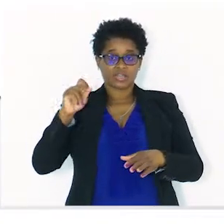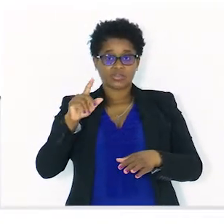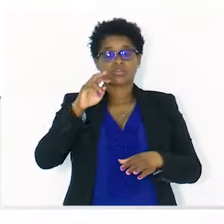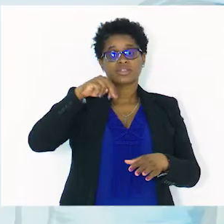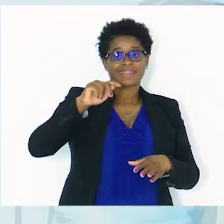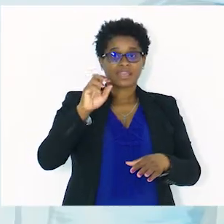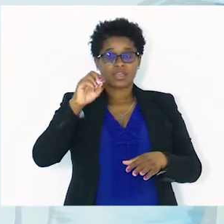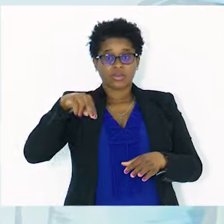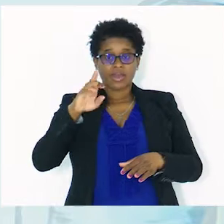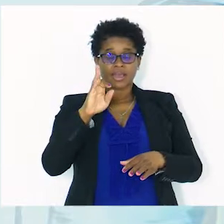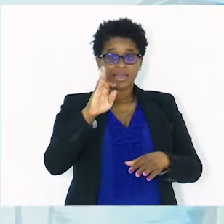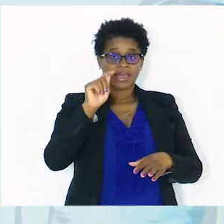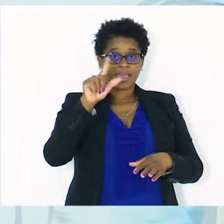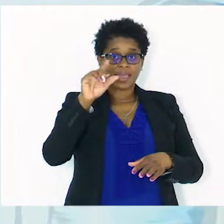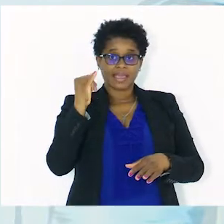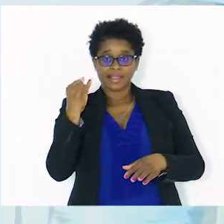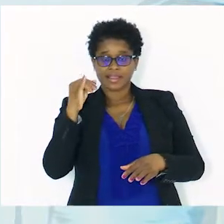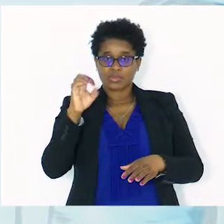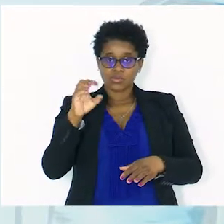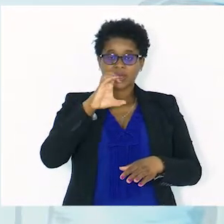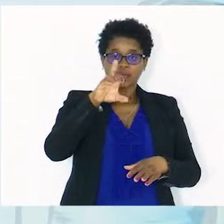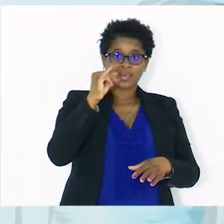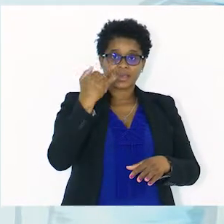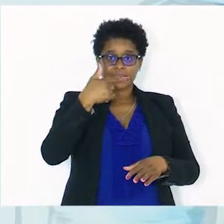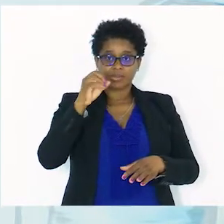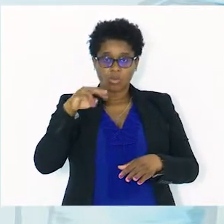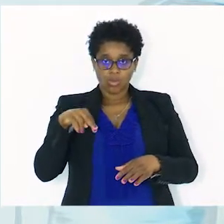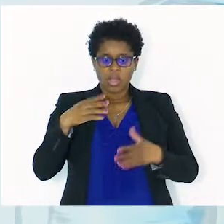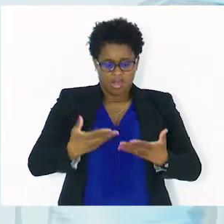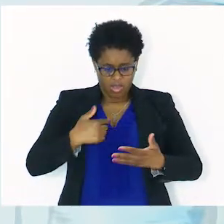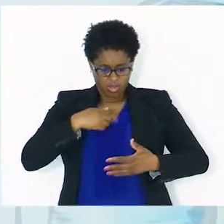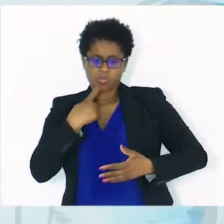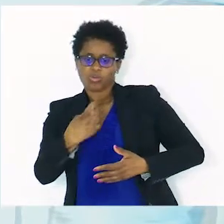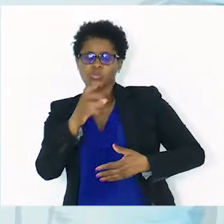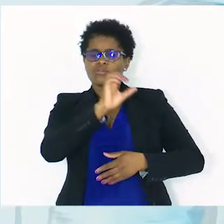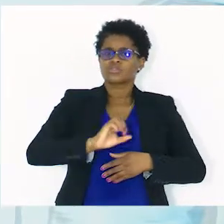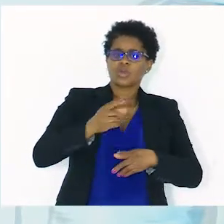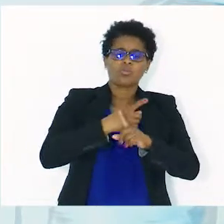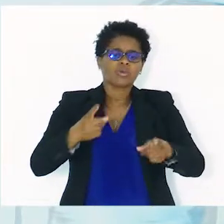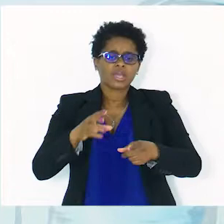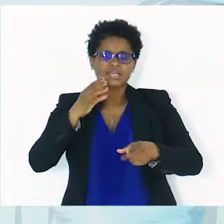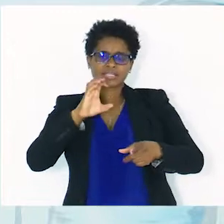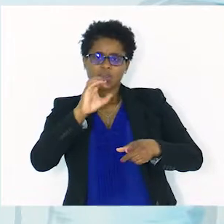cripton. Agora vos pergunto, por que o dióxido de carbono apresenta-se apenas na percentagem